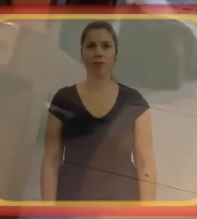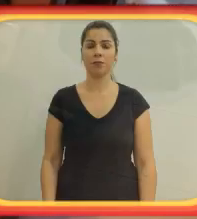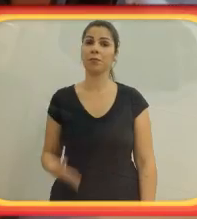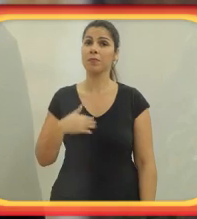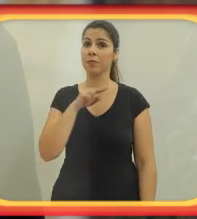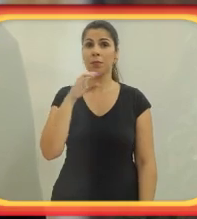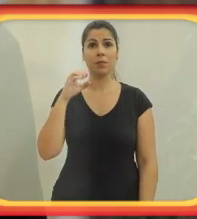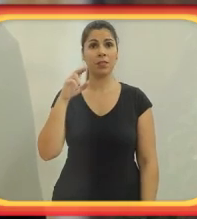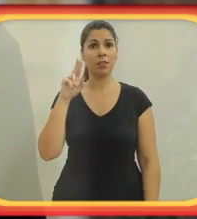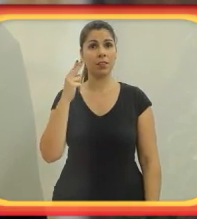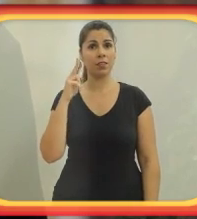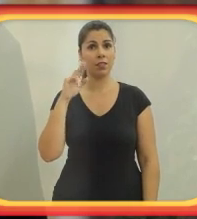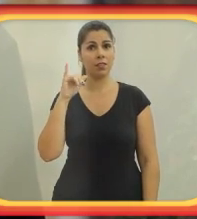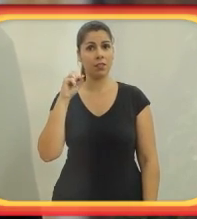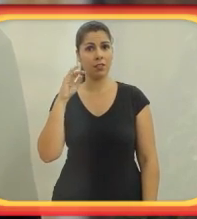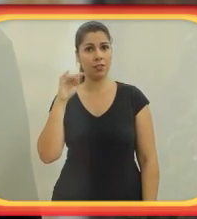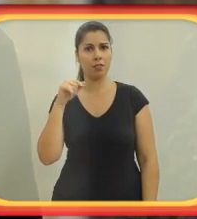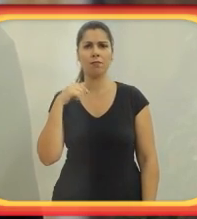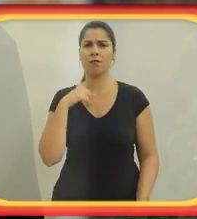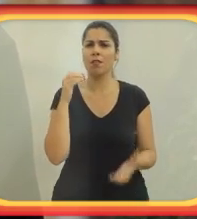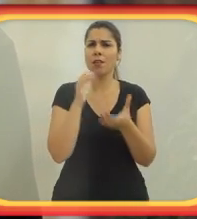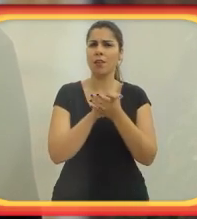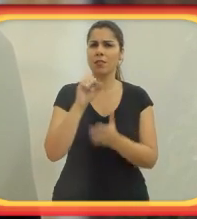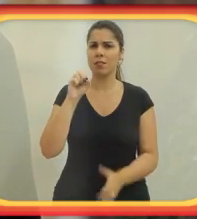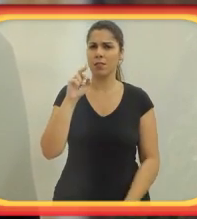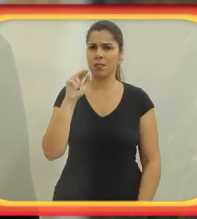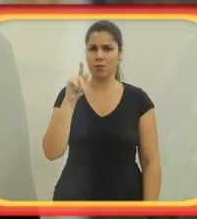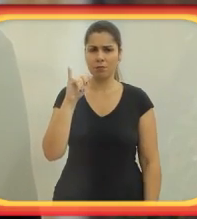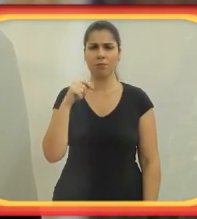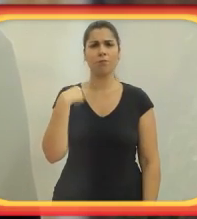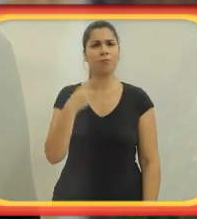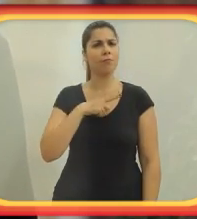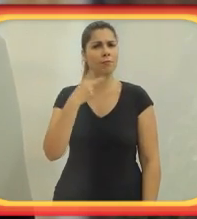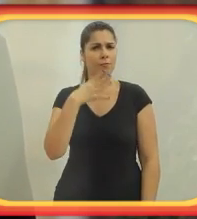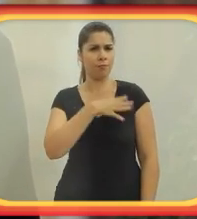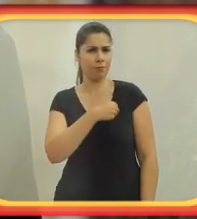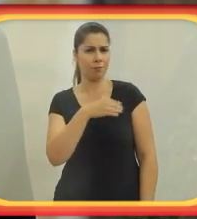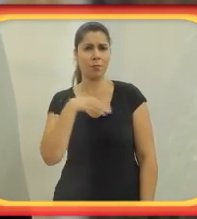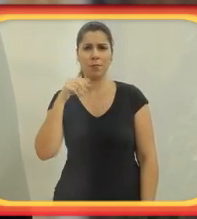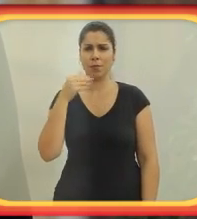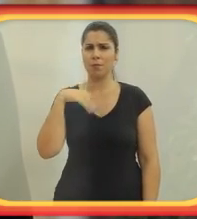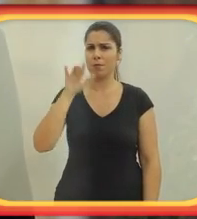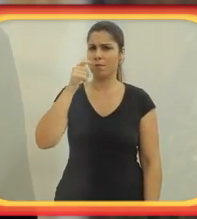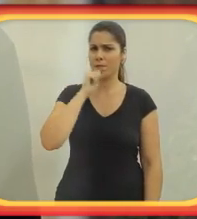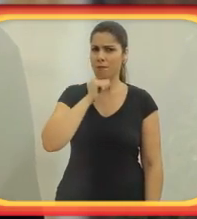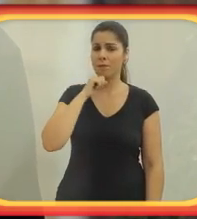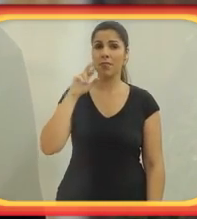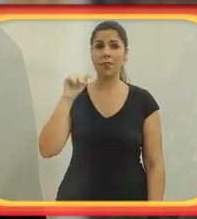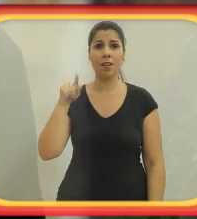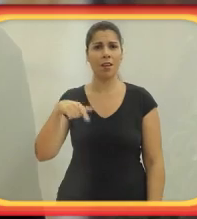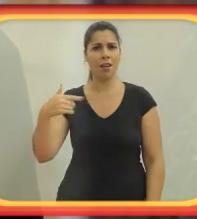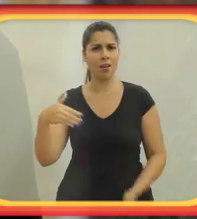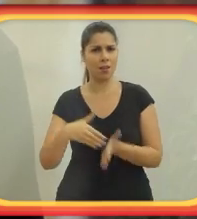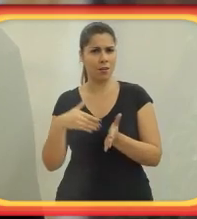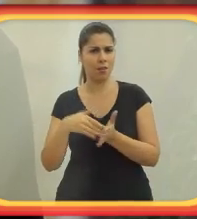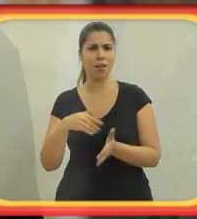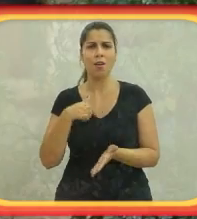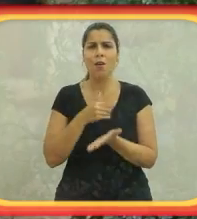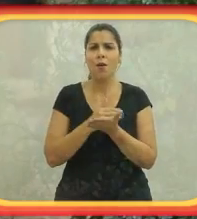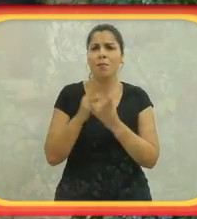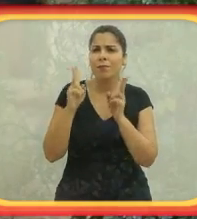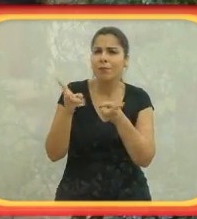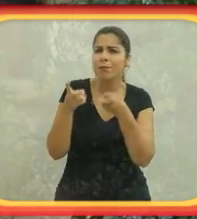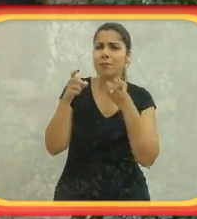área externa. Eu sou Cristina Poggi, casada com Sérgio Abreu. Nós temos 2 filhos, Marco, o mais velho, e a Rafaela, que é a caçula.